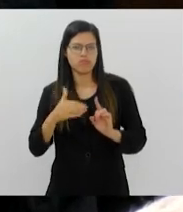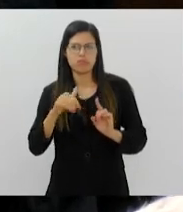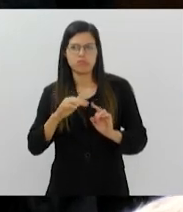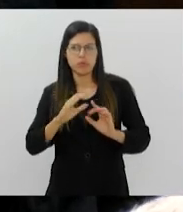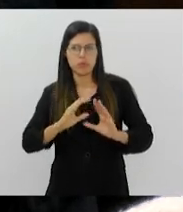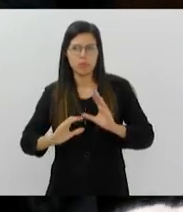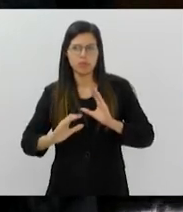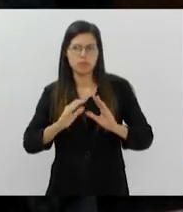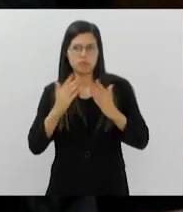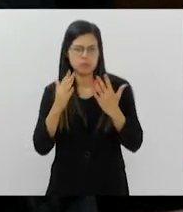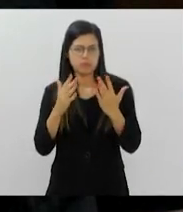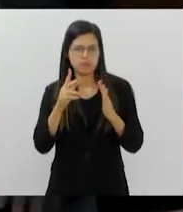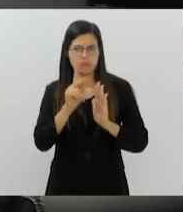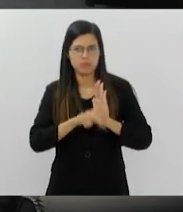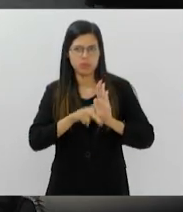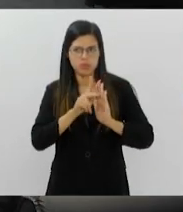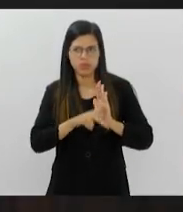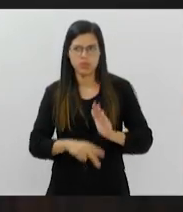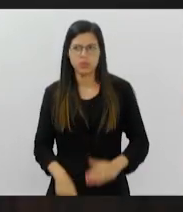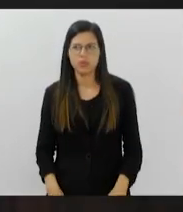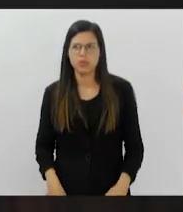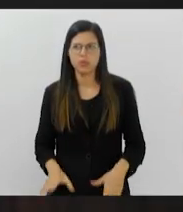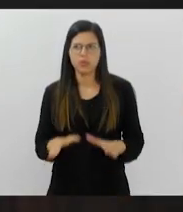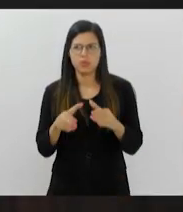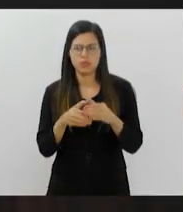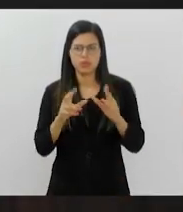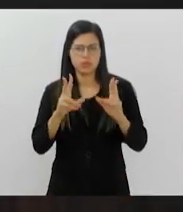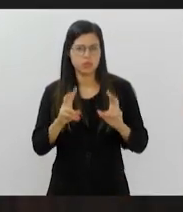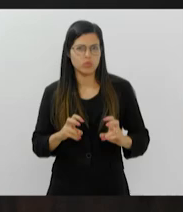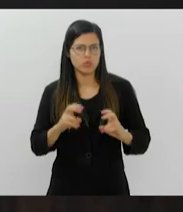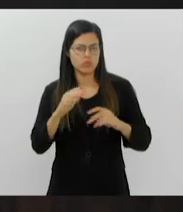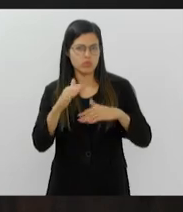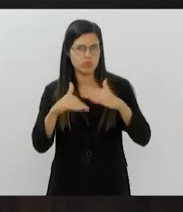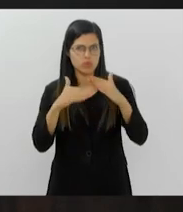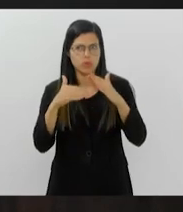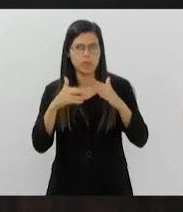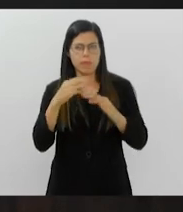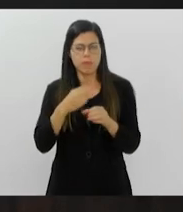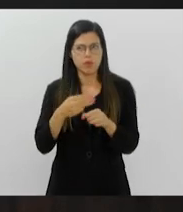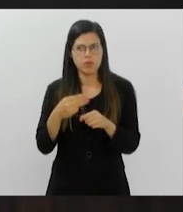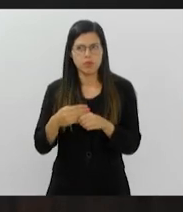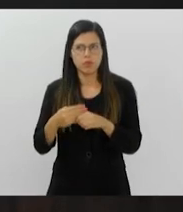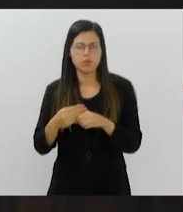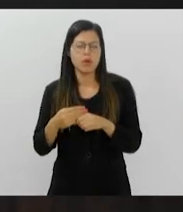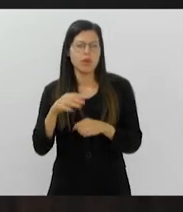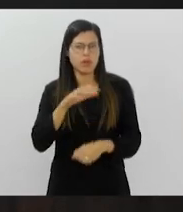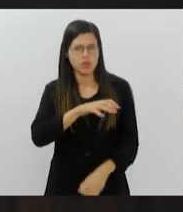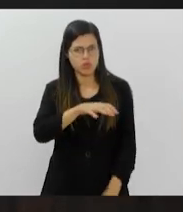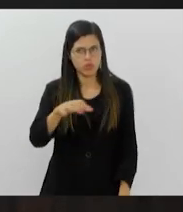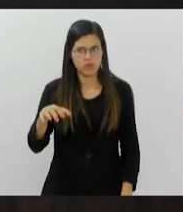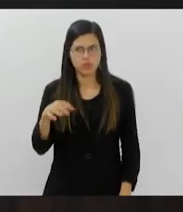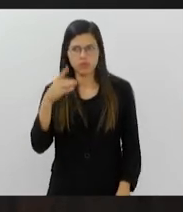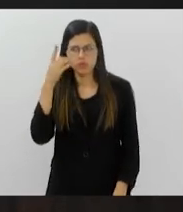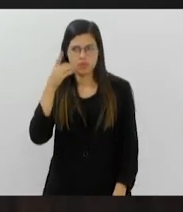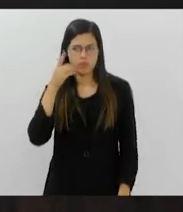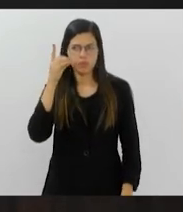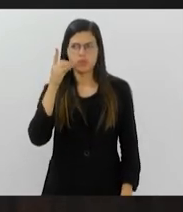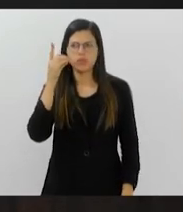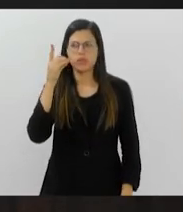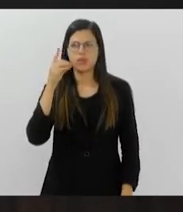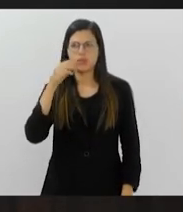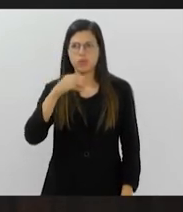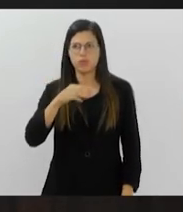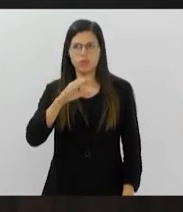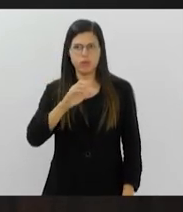Parabéns pelo projeto. Pela Comissão de Assuntos e Desenvolvimento Municipais e Desenvolvimento Regional, deputado Carlos Macedo.